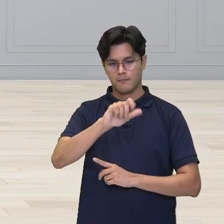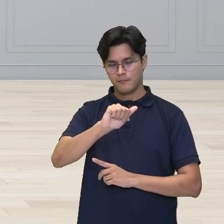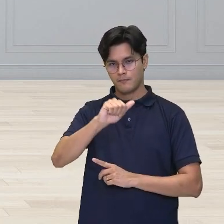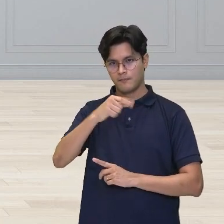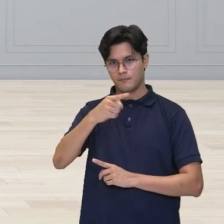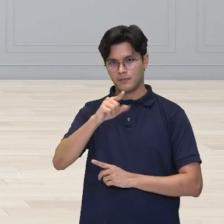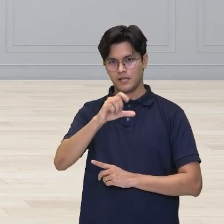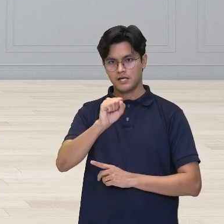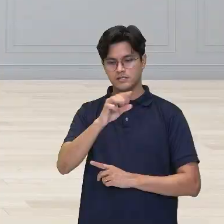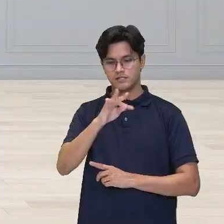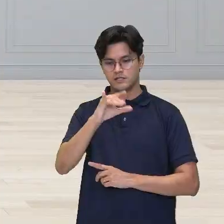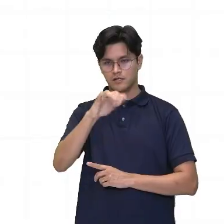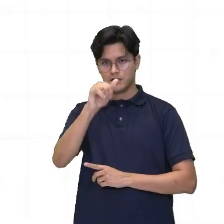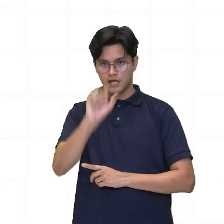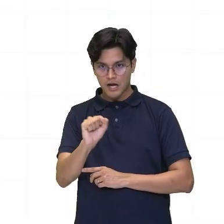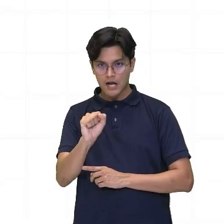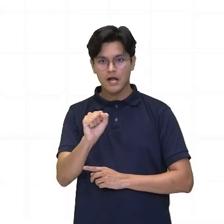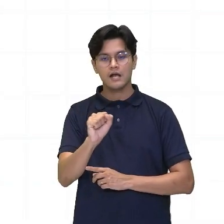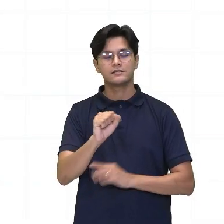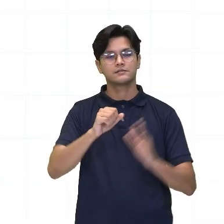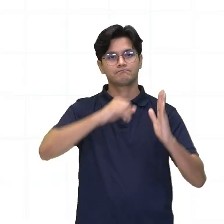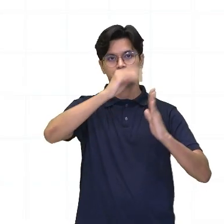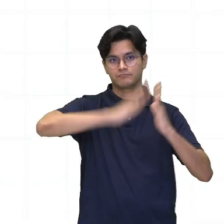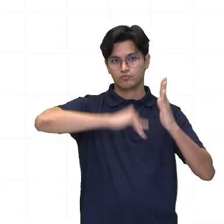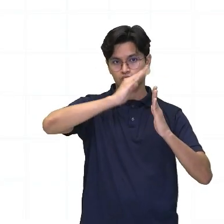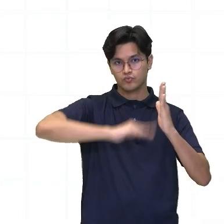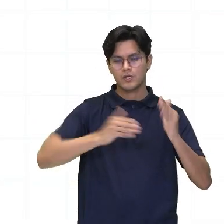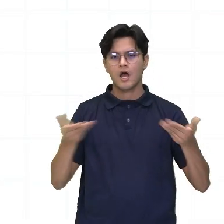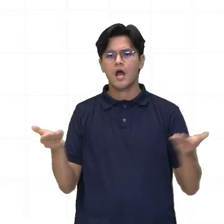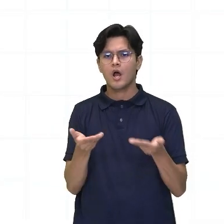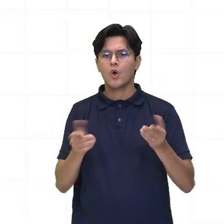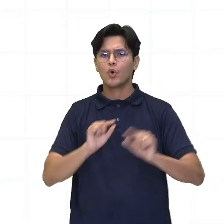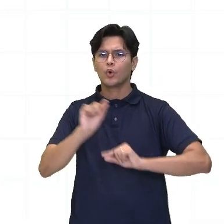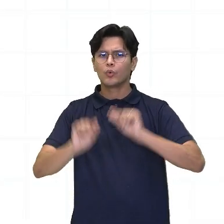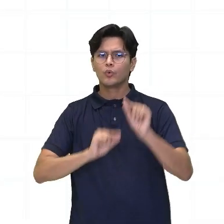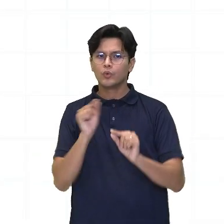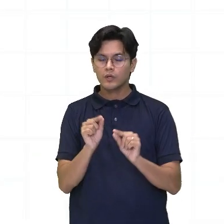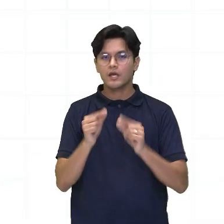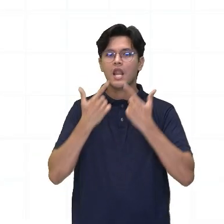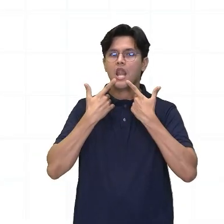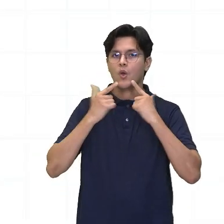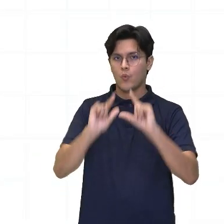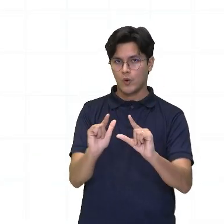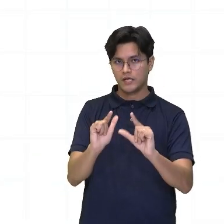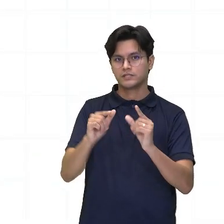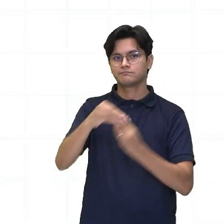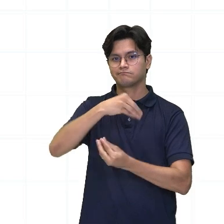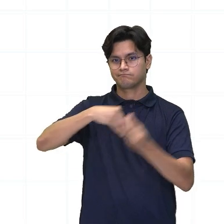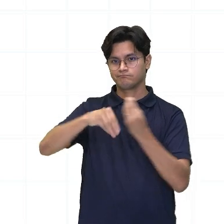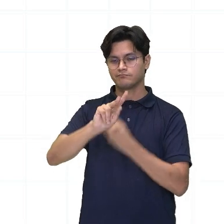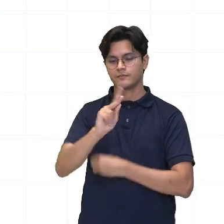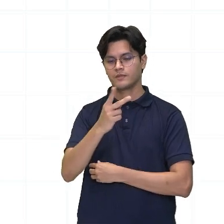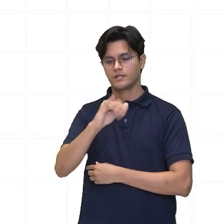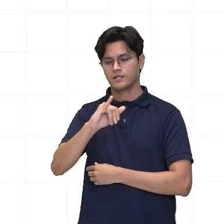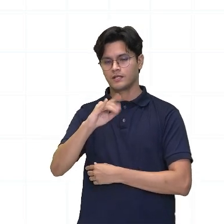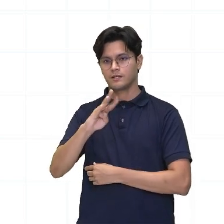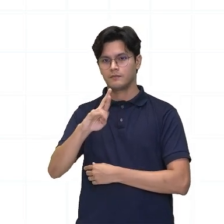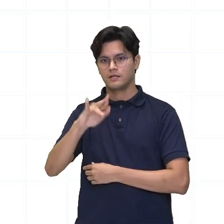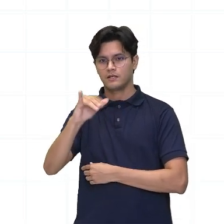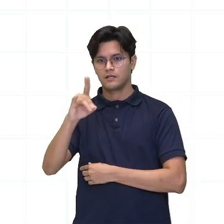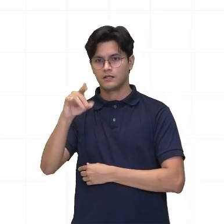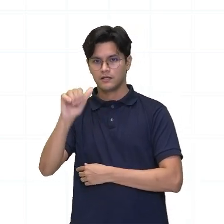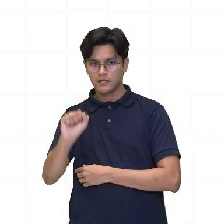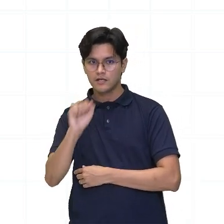vamos analisar as linguagens híbridas. Que vão ser as linguagens híbridas? Podemos considerar como linguagens híbridas